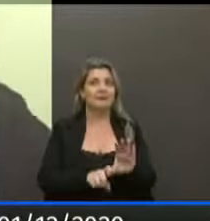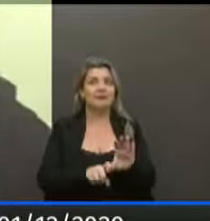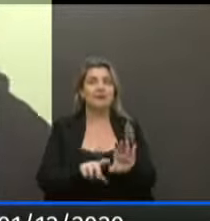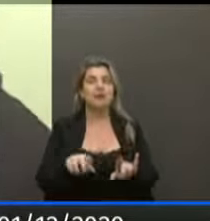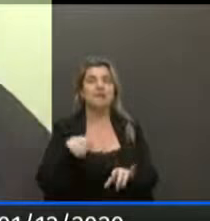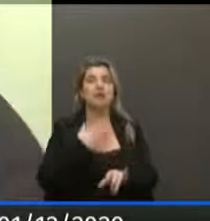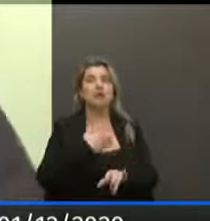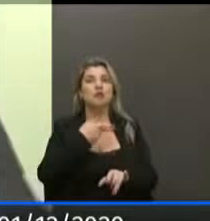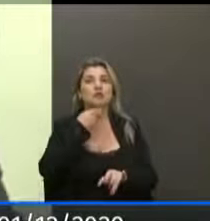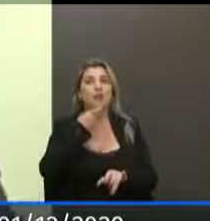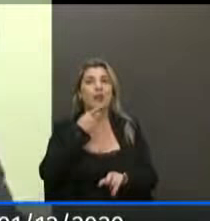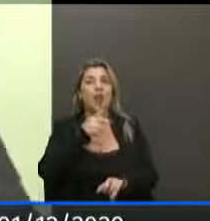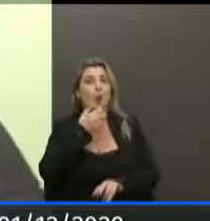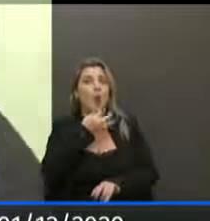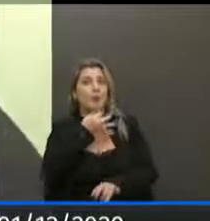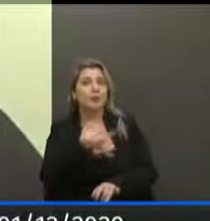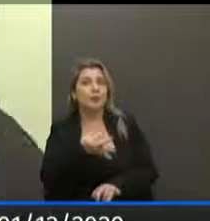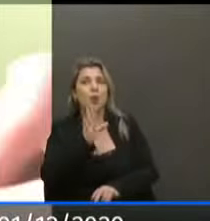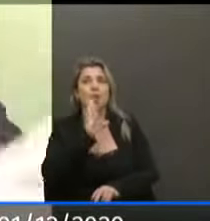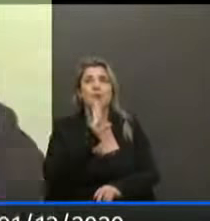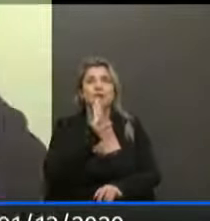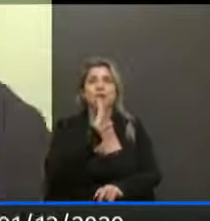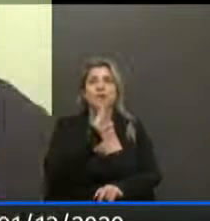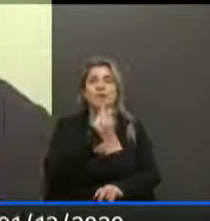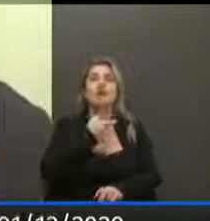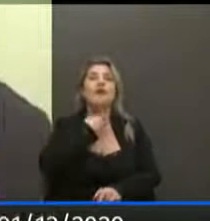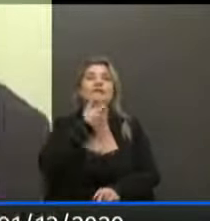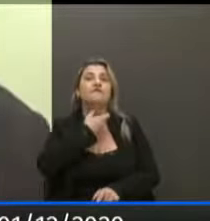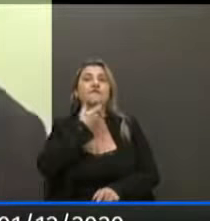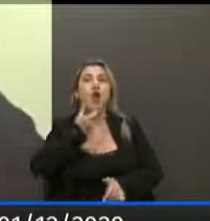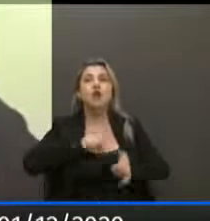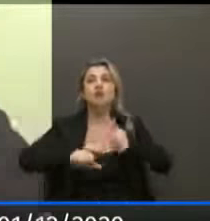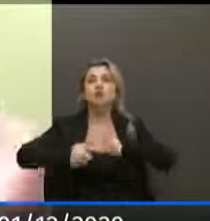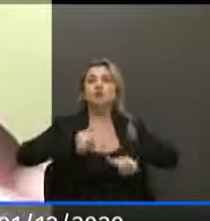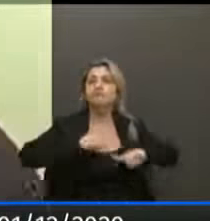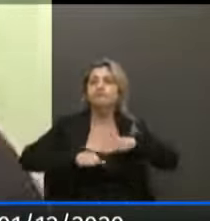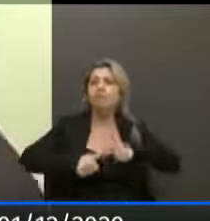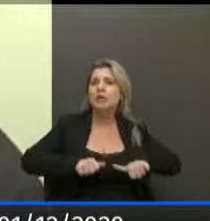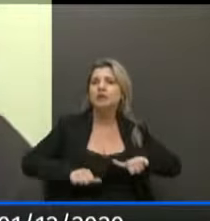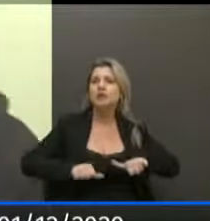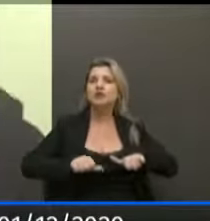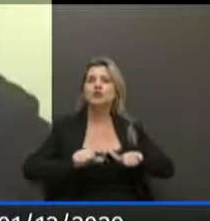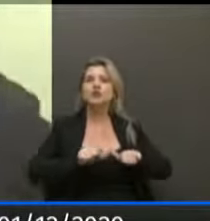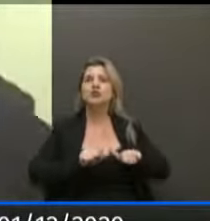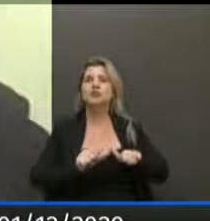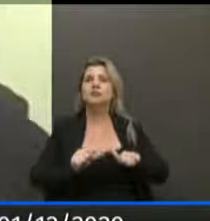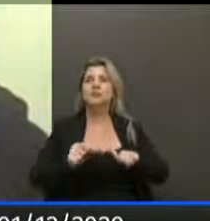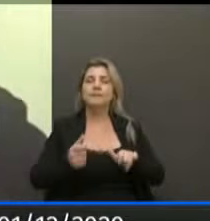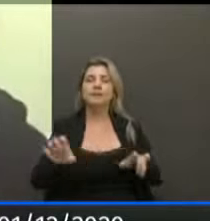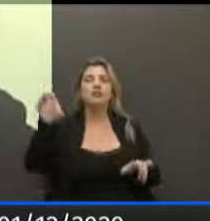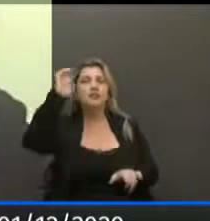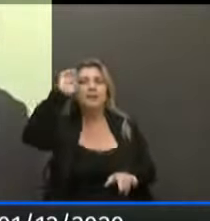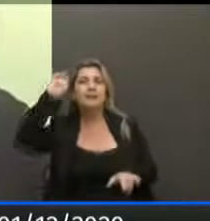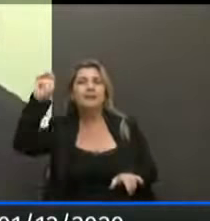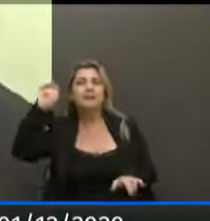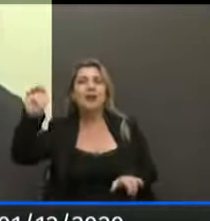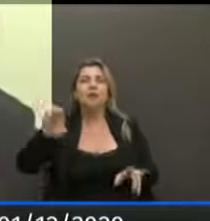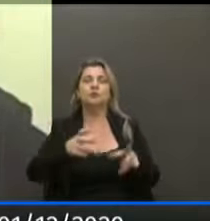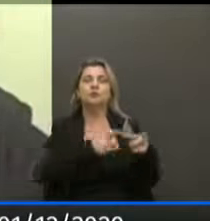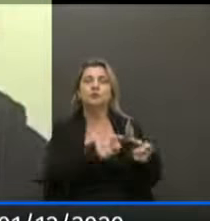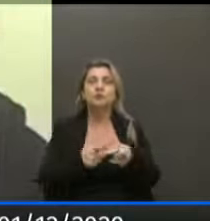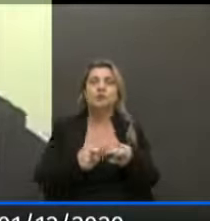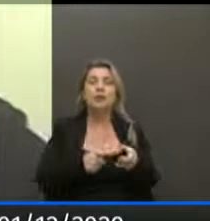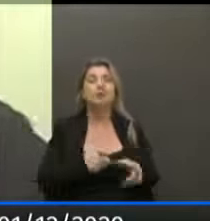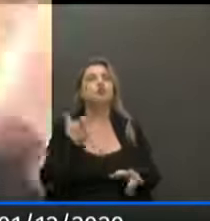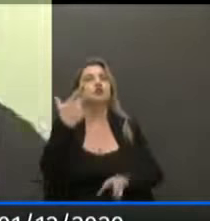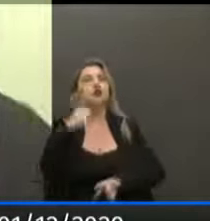especialmente sejamos a voz desses artistas, a voz desses proprietários de estabelecimentos que atuam na área do entretenimento, que mais uma vez vão